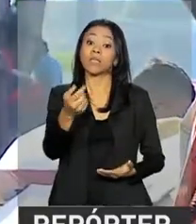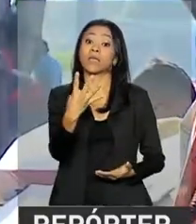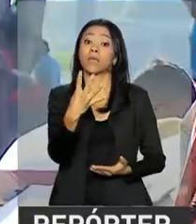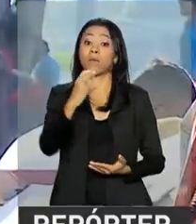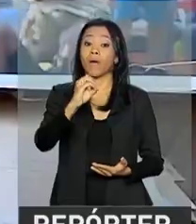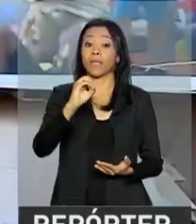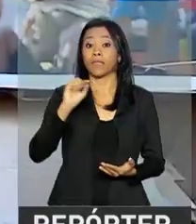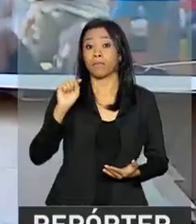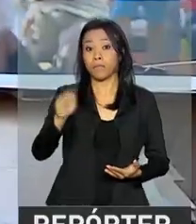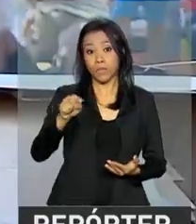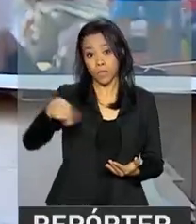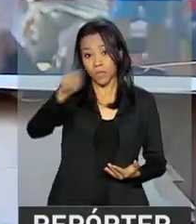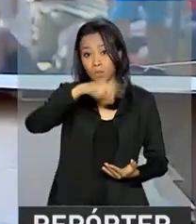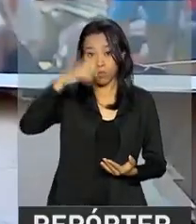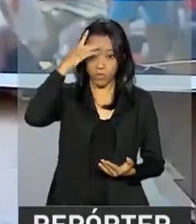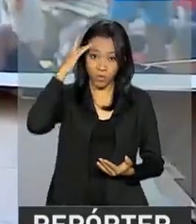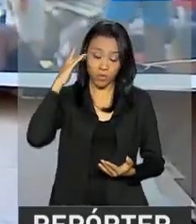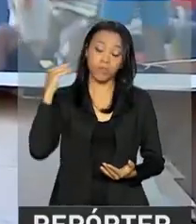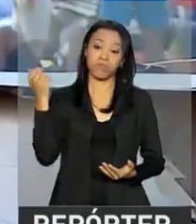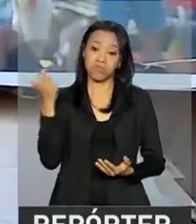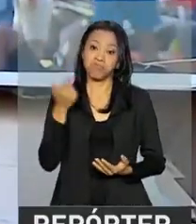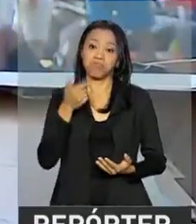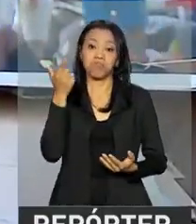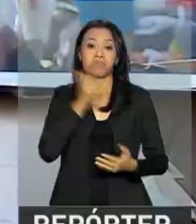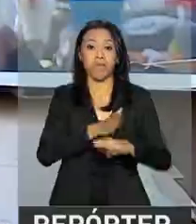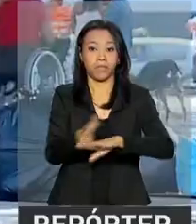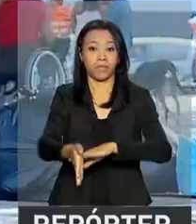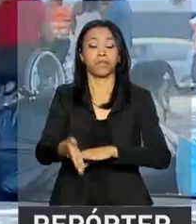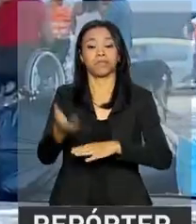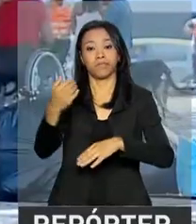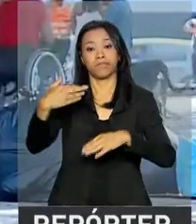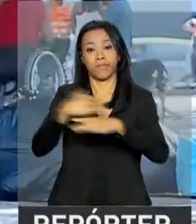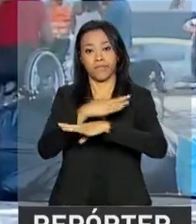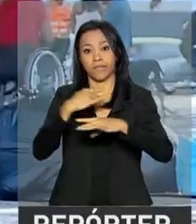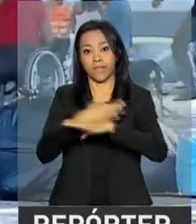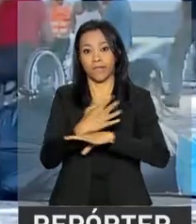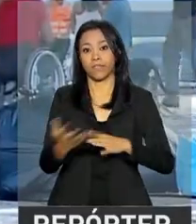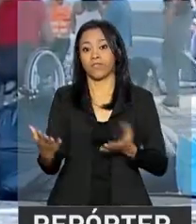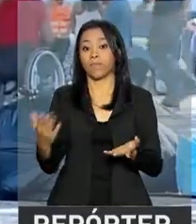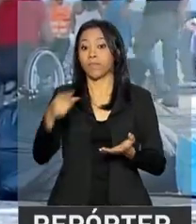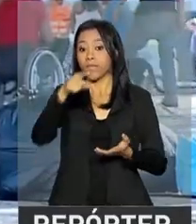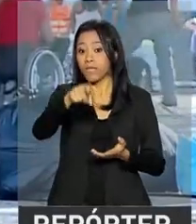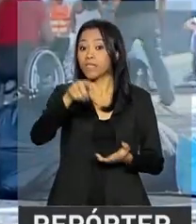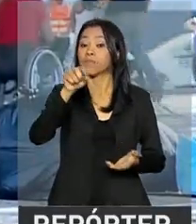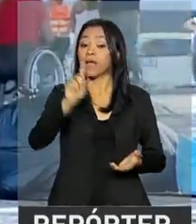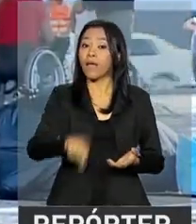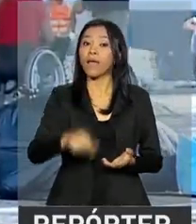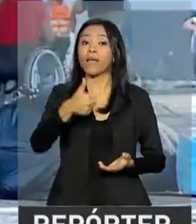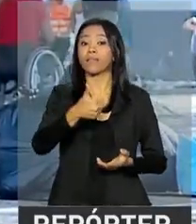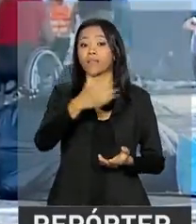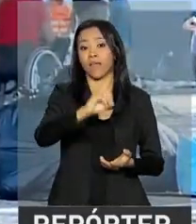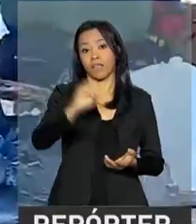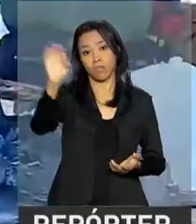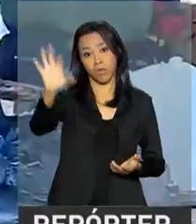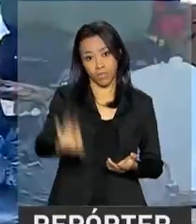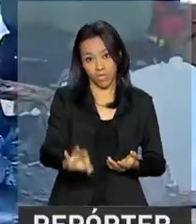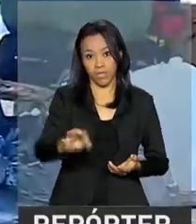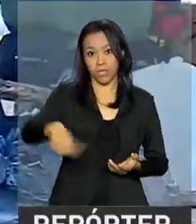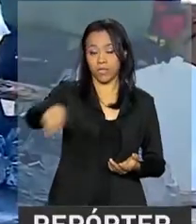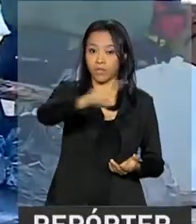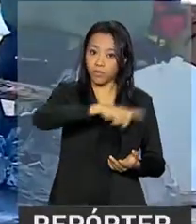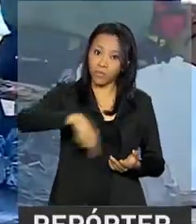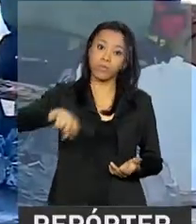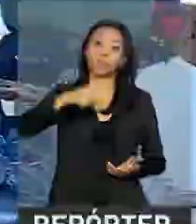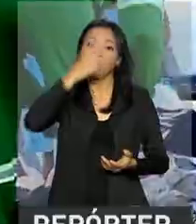mil venezuelanos tenham entrado na cidade nos últimos meses. O número corresponde a mais de 10% da